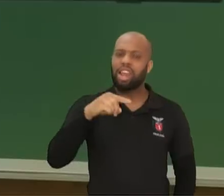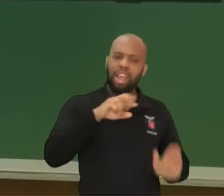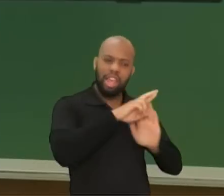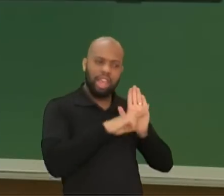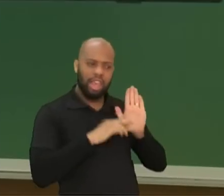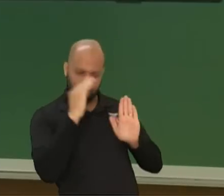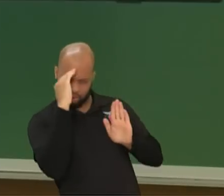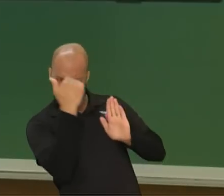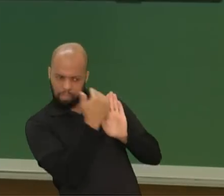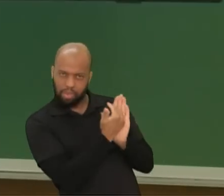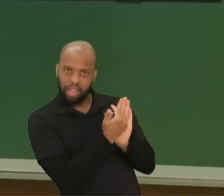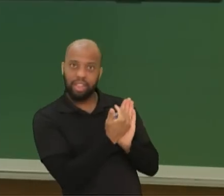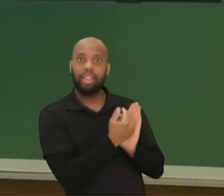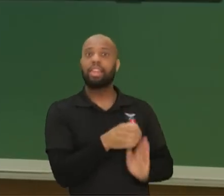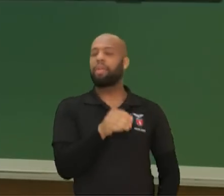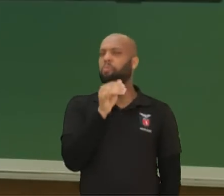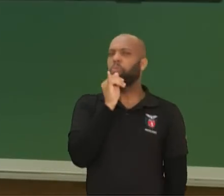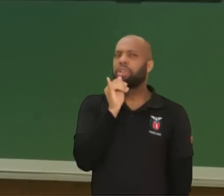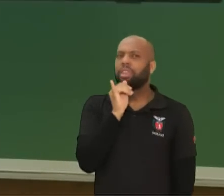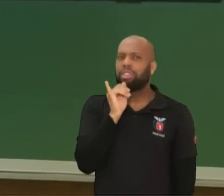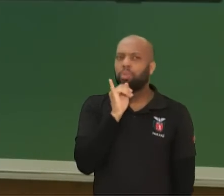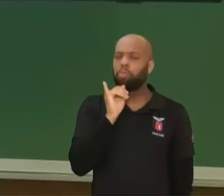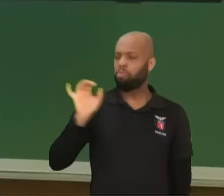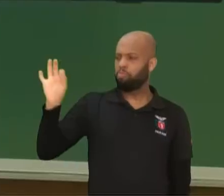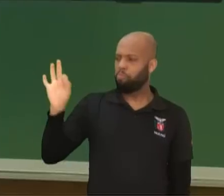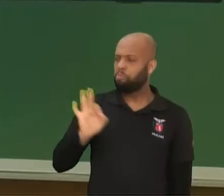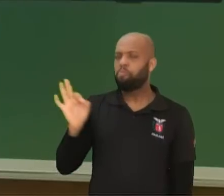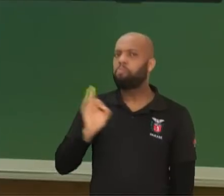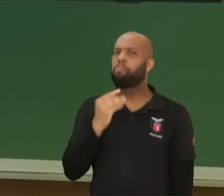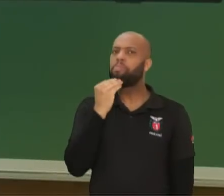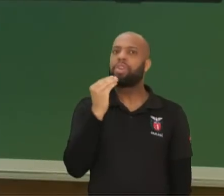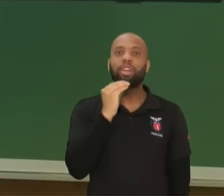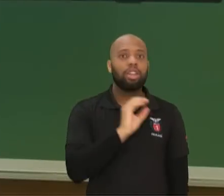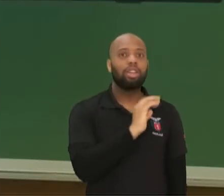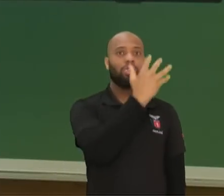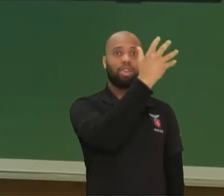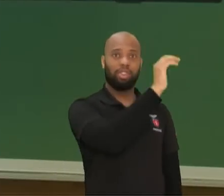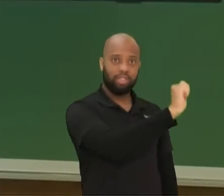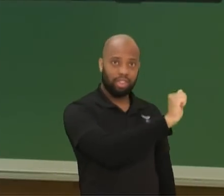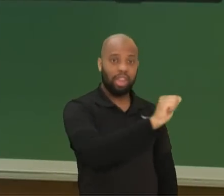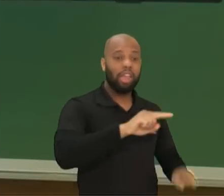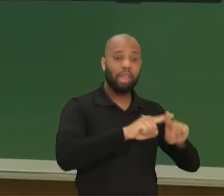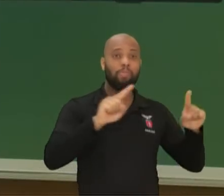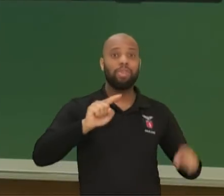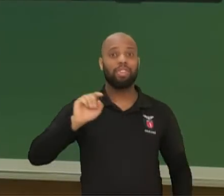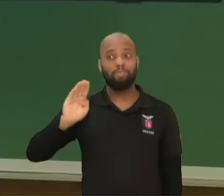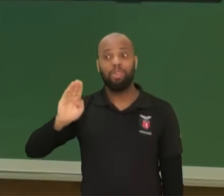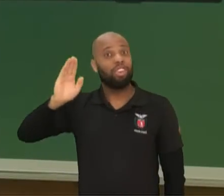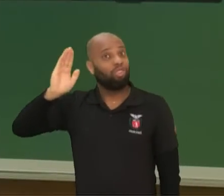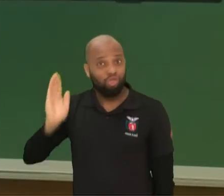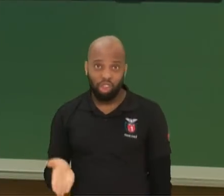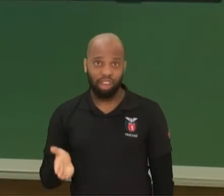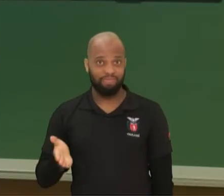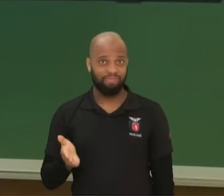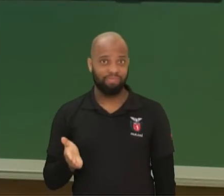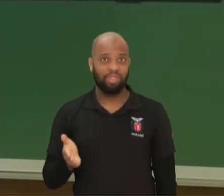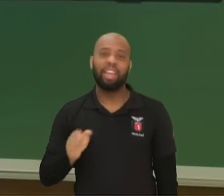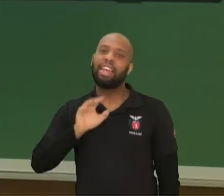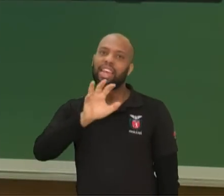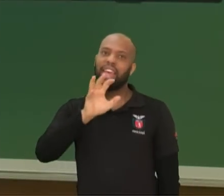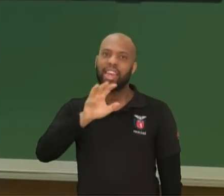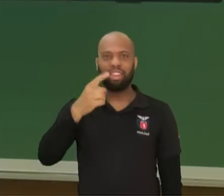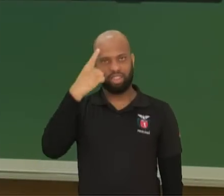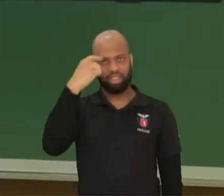a probabilidade de ocorrer um evento A, sabendo que já ocorreu um evento B. É isso que é a ideia